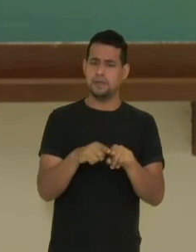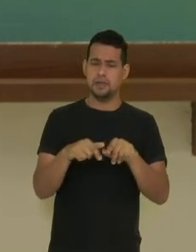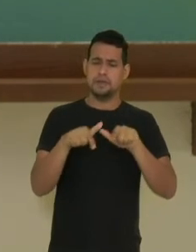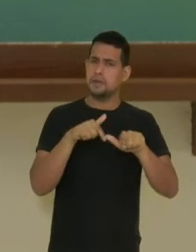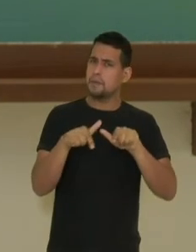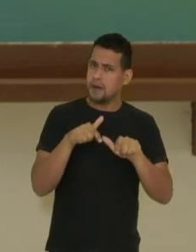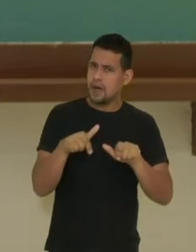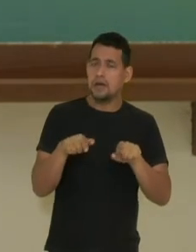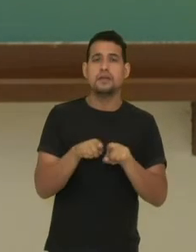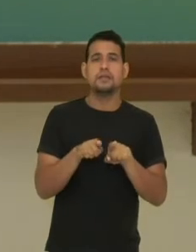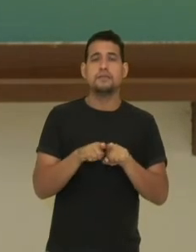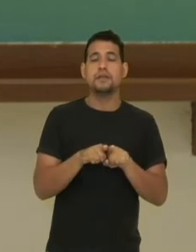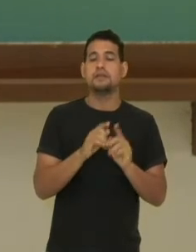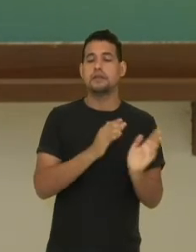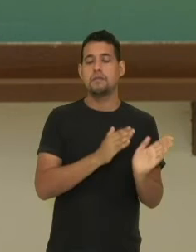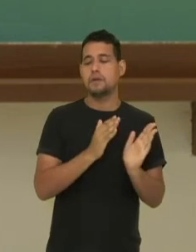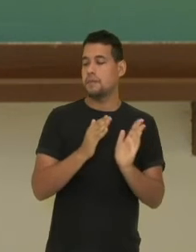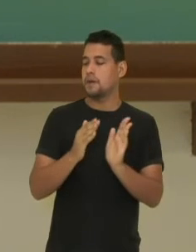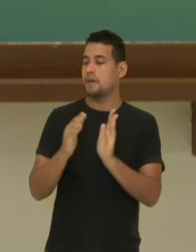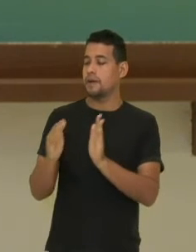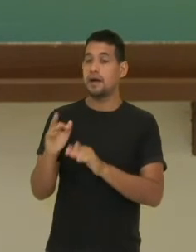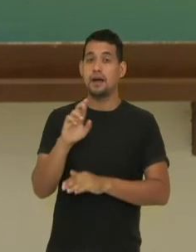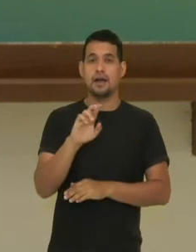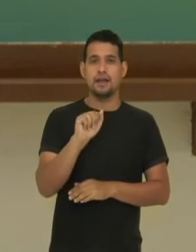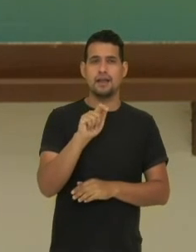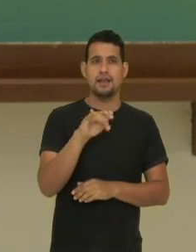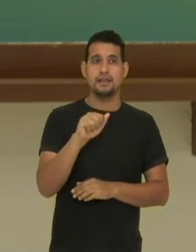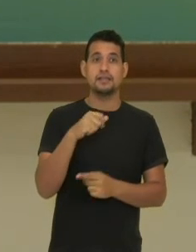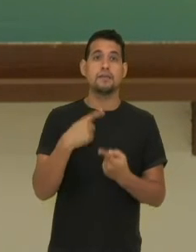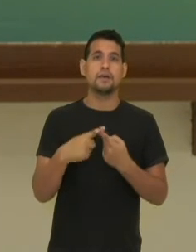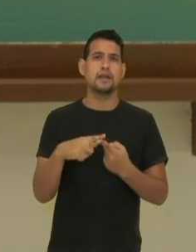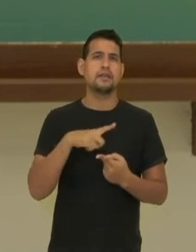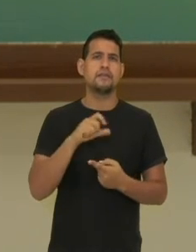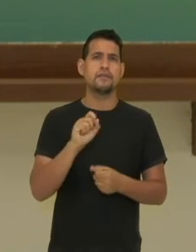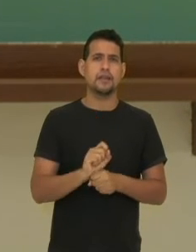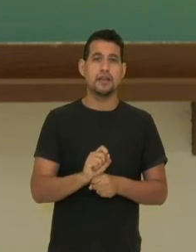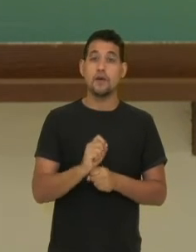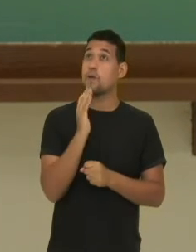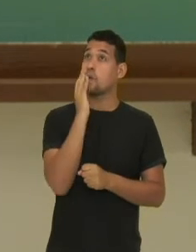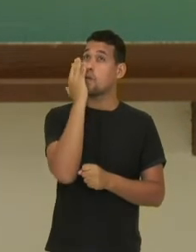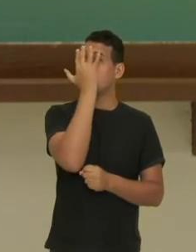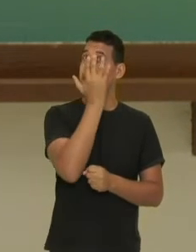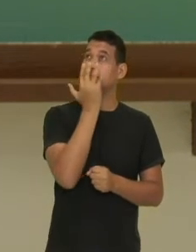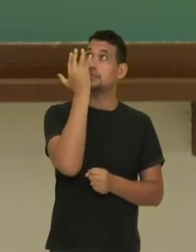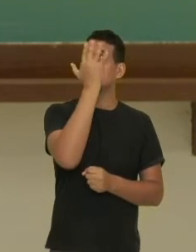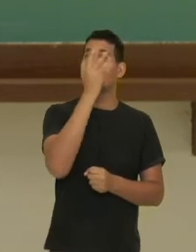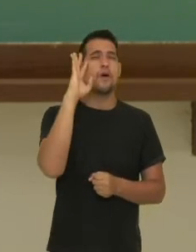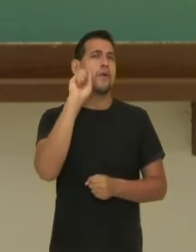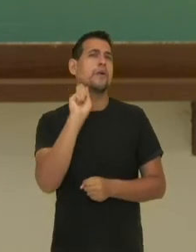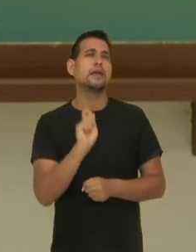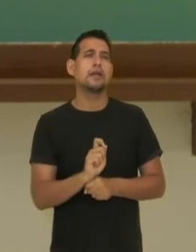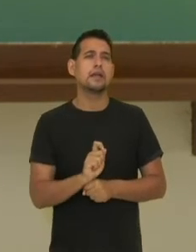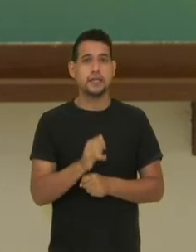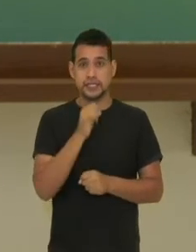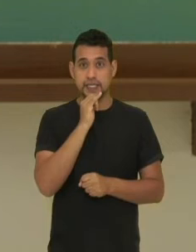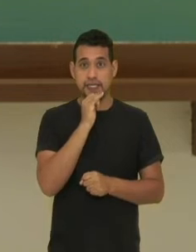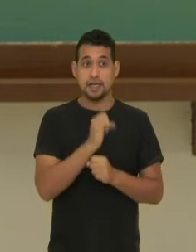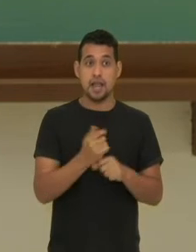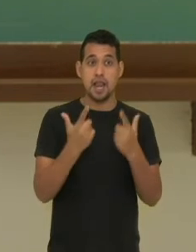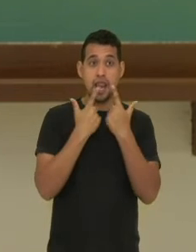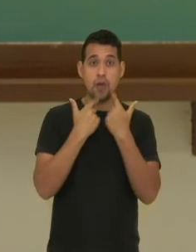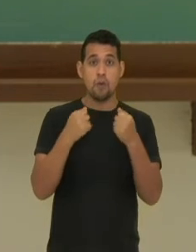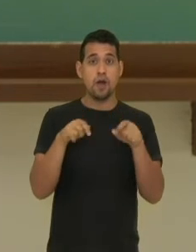obra da fase realista, porque teve também a fase romântica, eu tenho assim, a